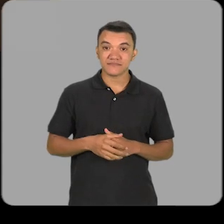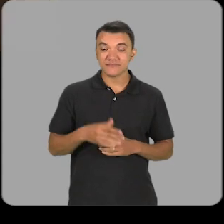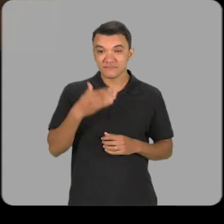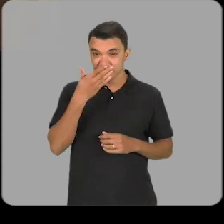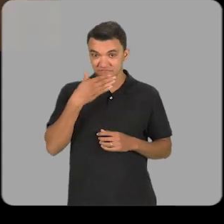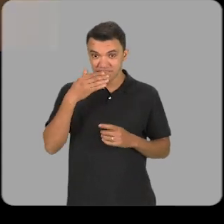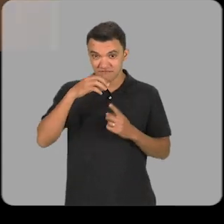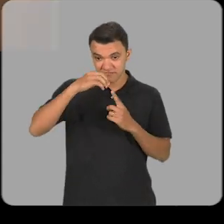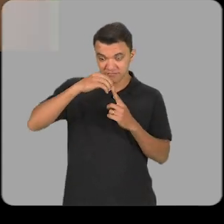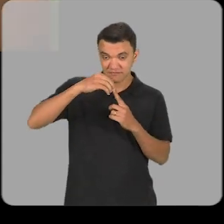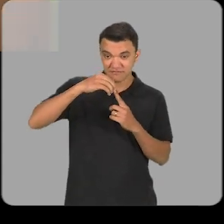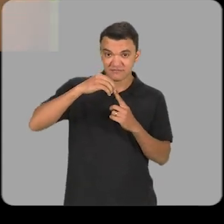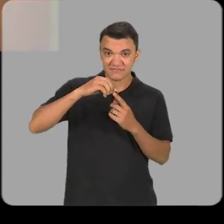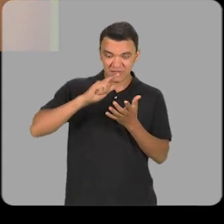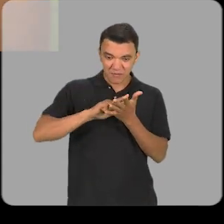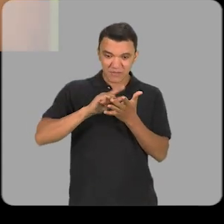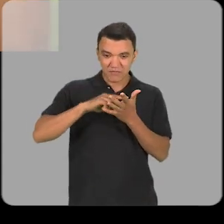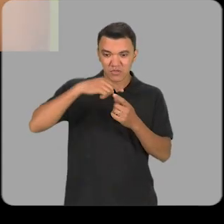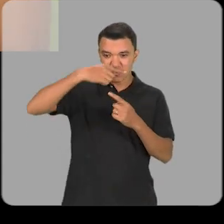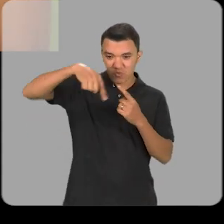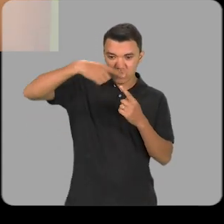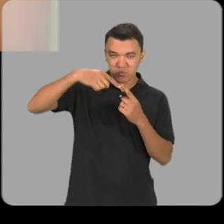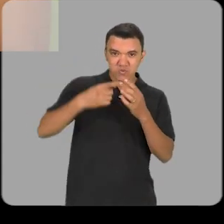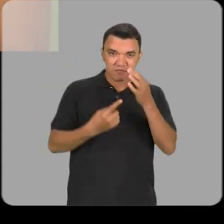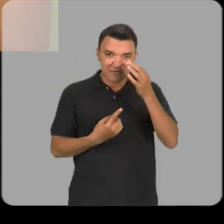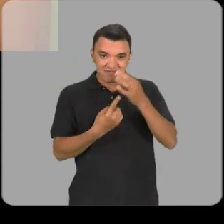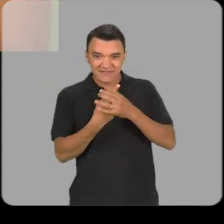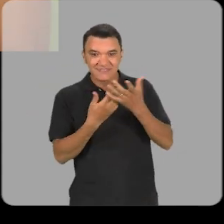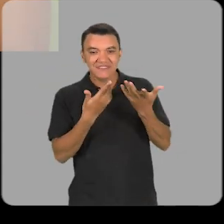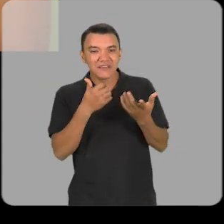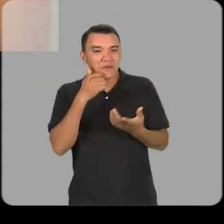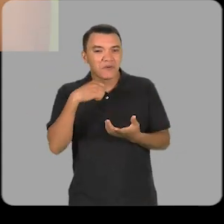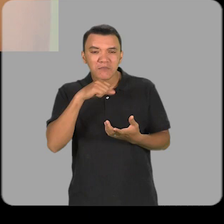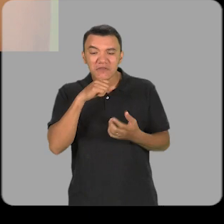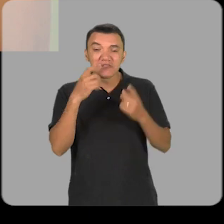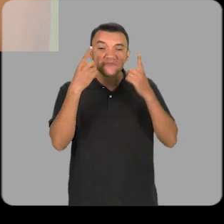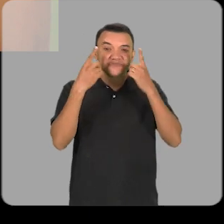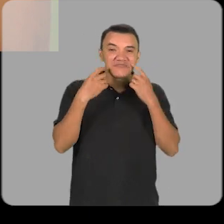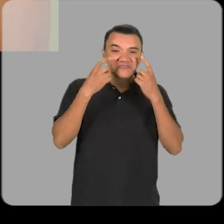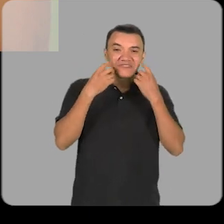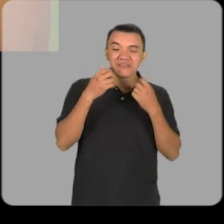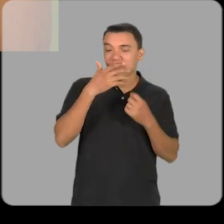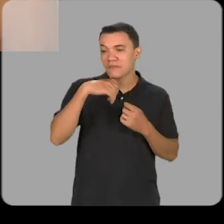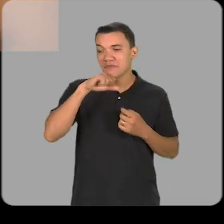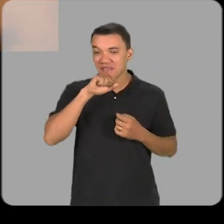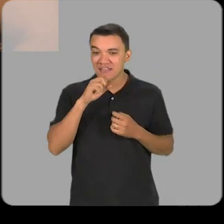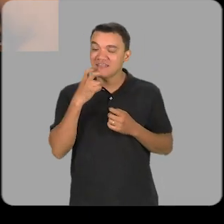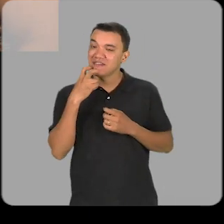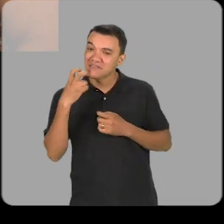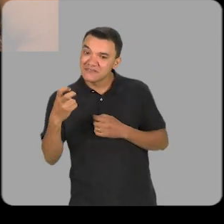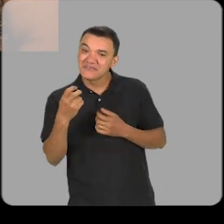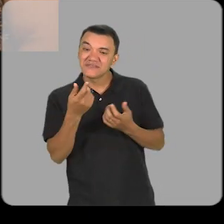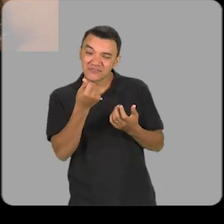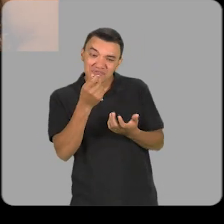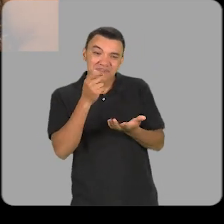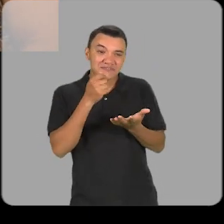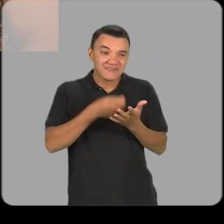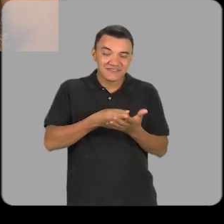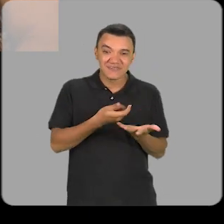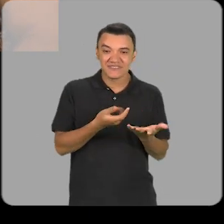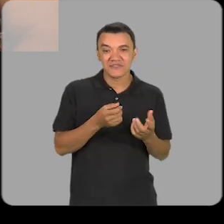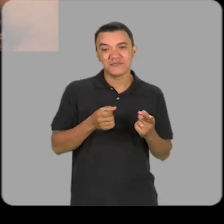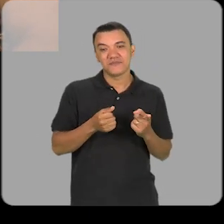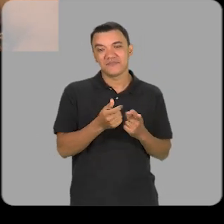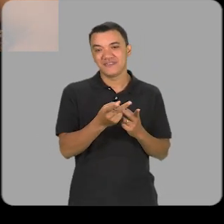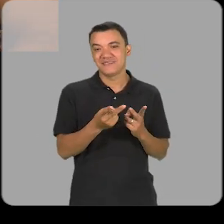Pirulito enrolado no papel, enfiado no palito, mamãe eu choro, papai eu grito, me dá um tostão para comprar um